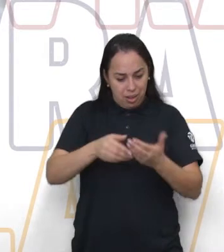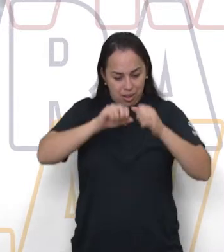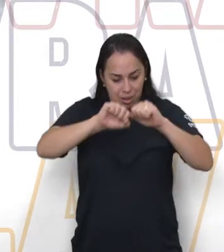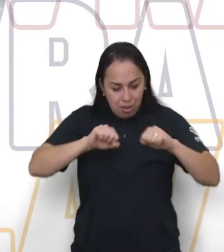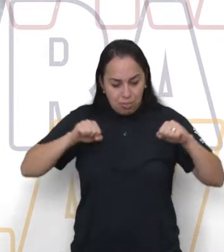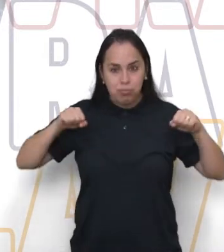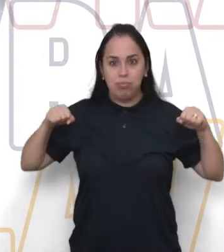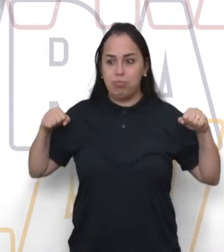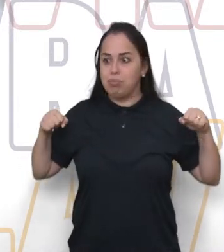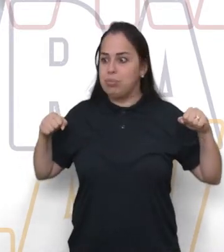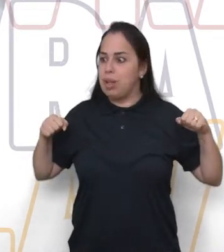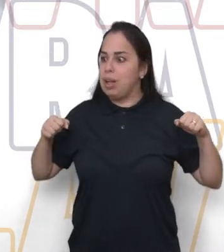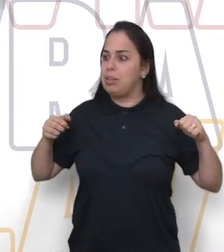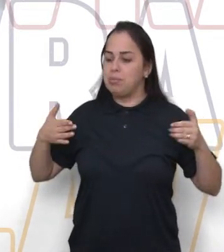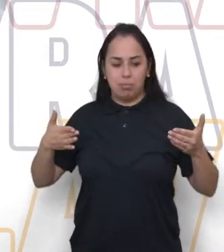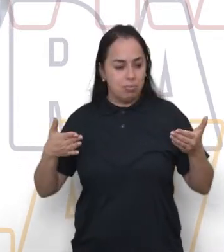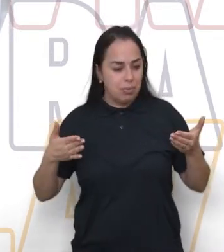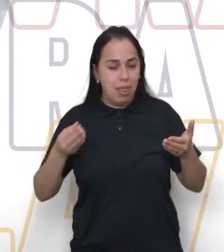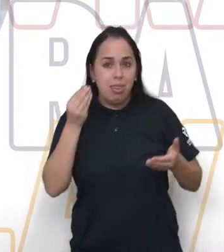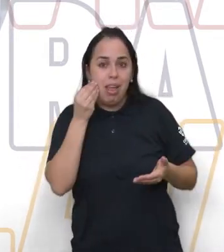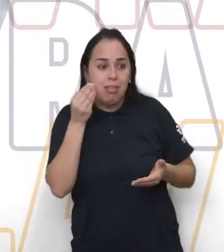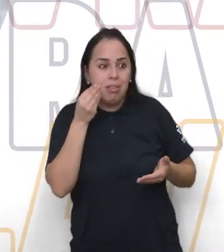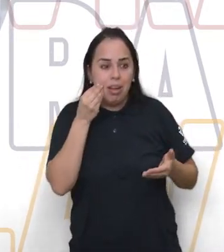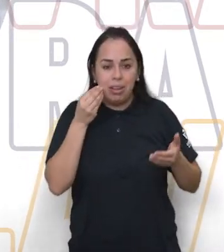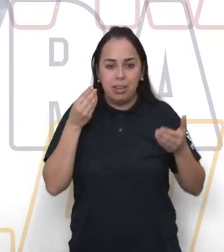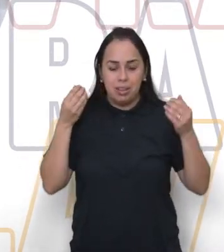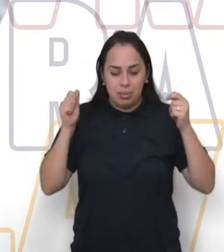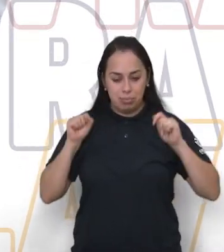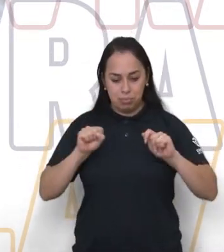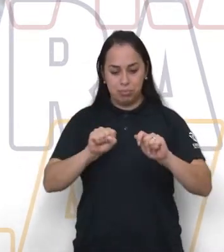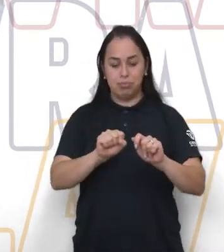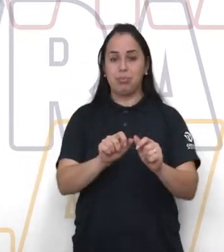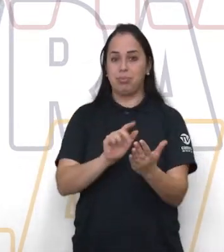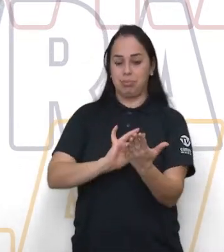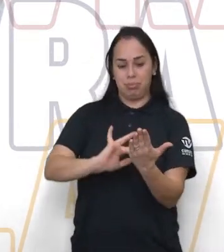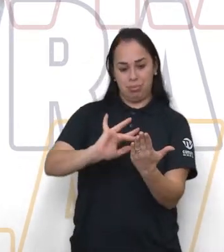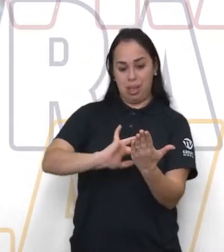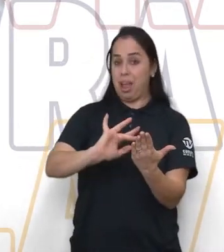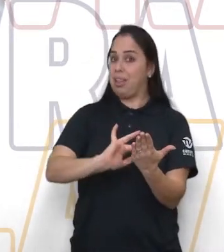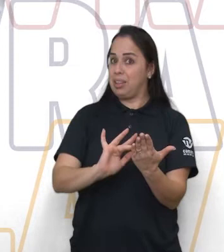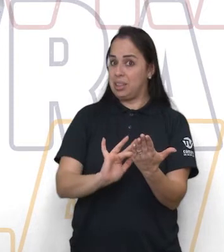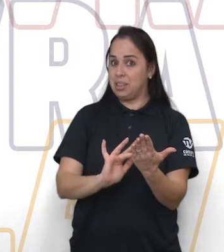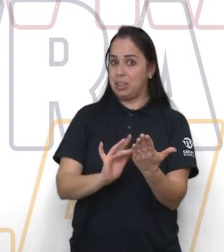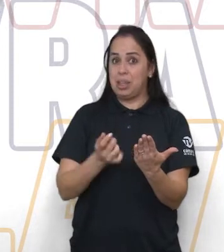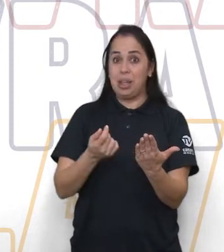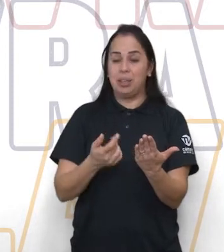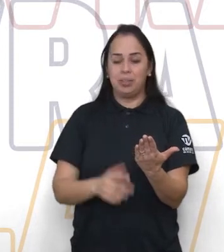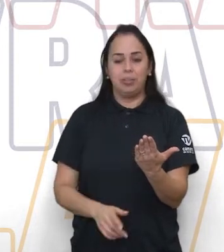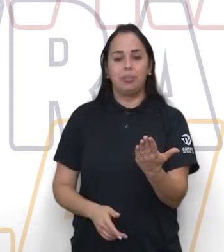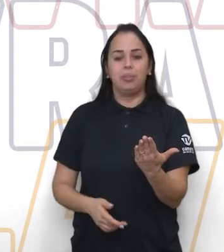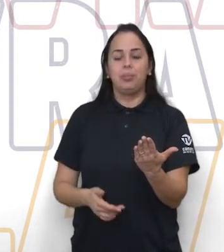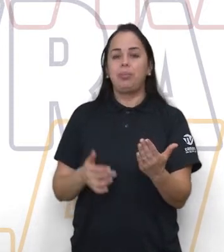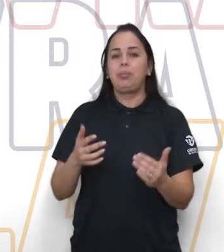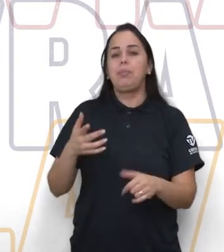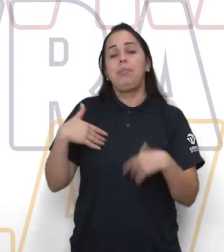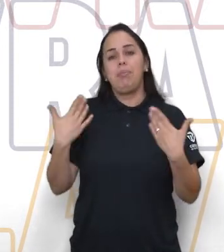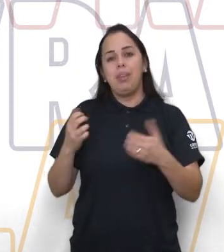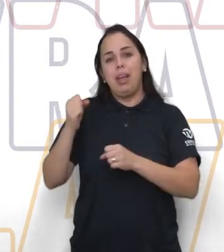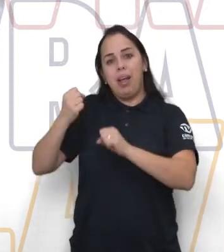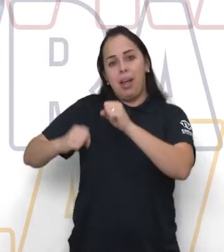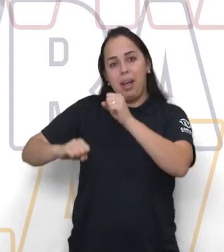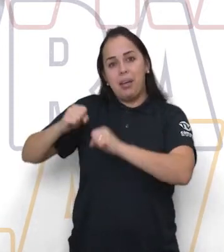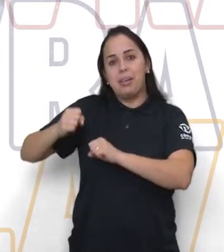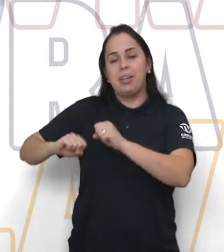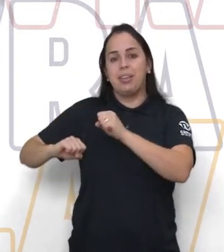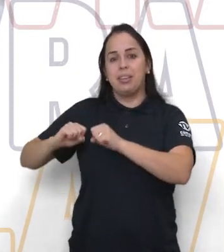experiências né de testar o produto sem precisar ver o é mas sempre sabe ele na os irmãos então a indústria